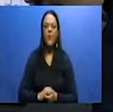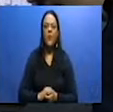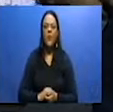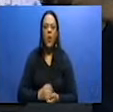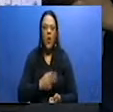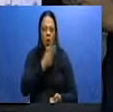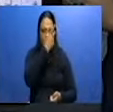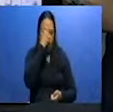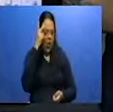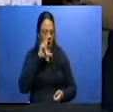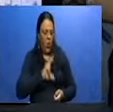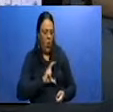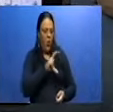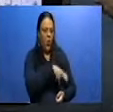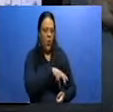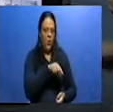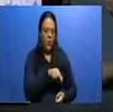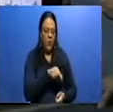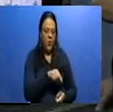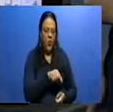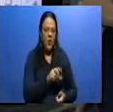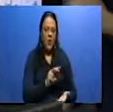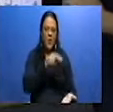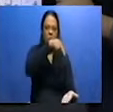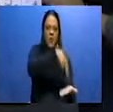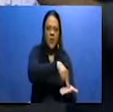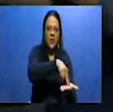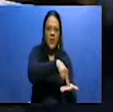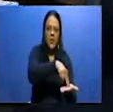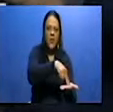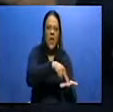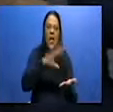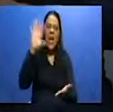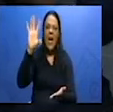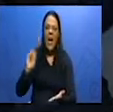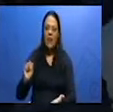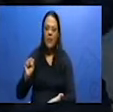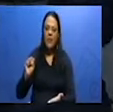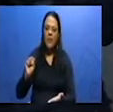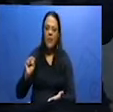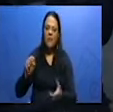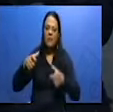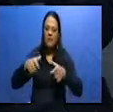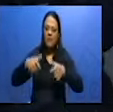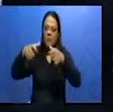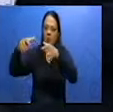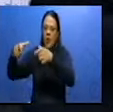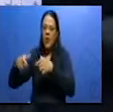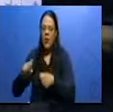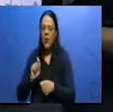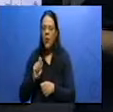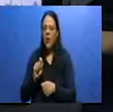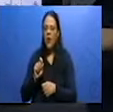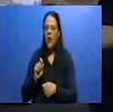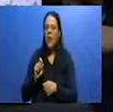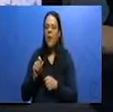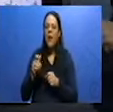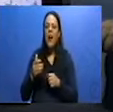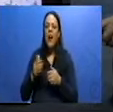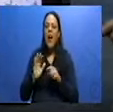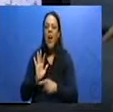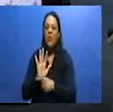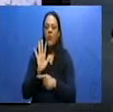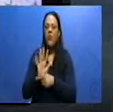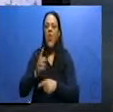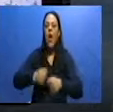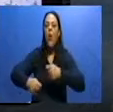construíram fortes em vários pontos do litoral africano para proteger e facilitar a atividade comercial. Em